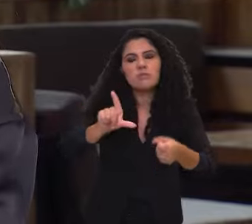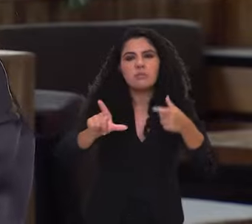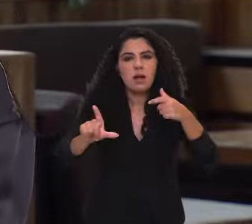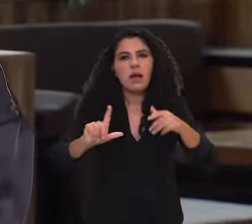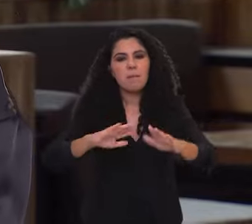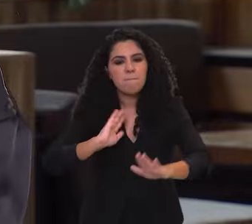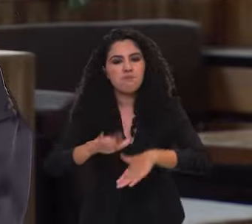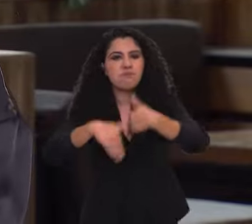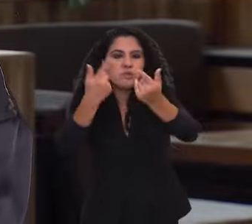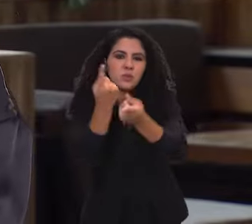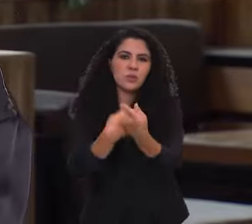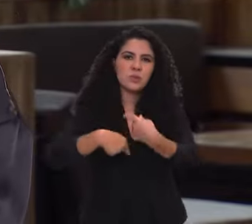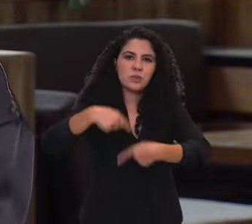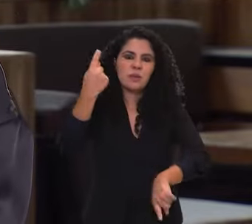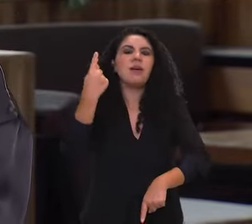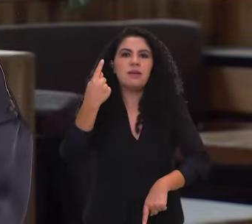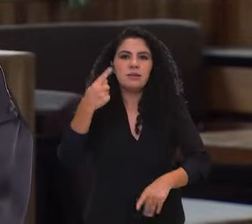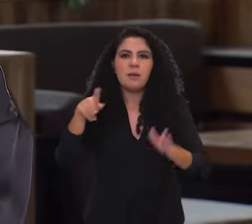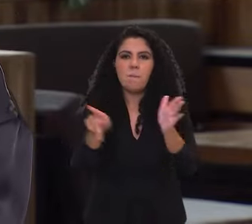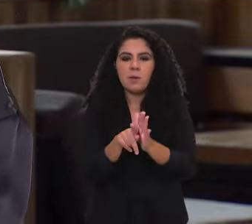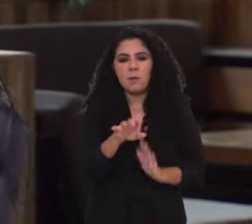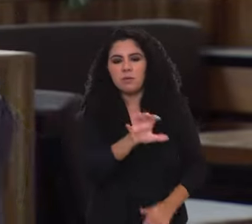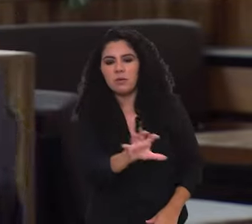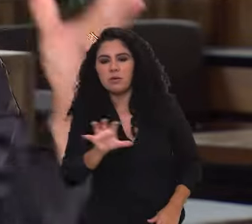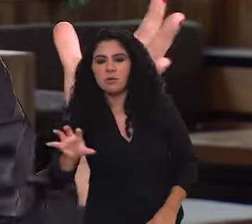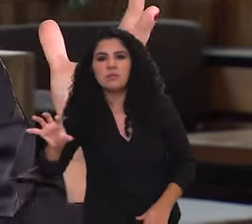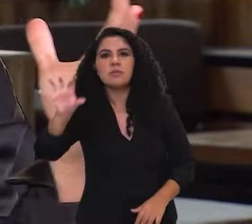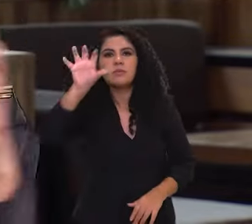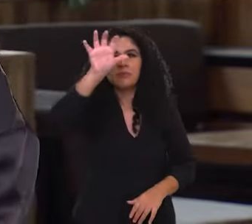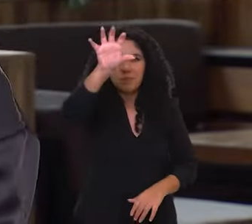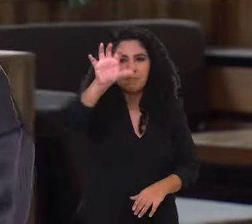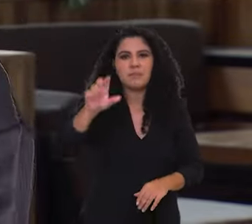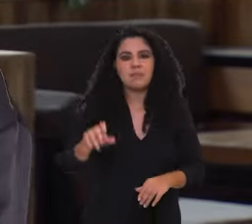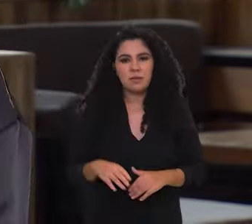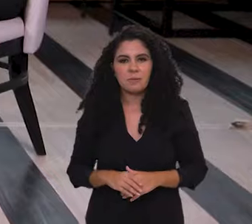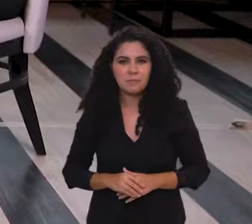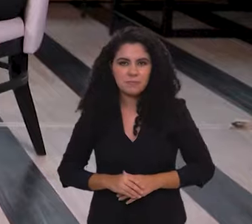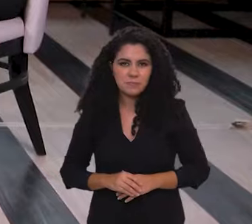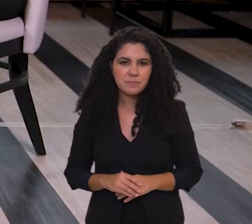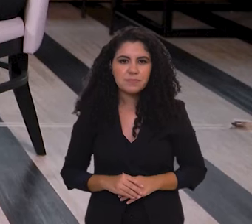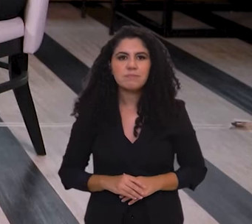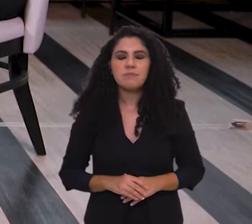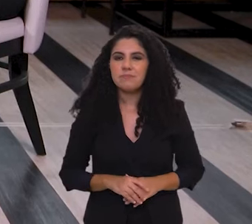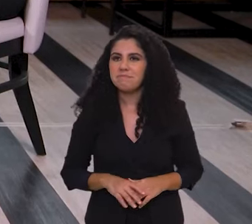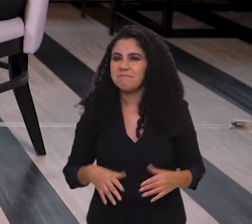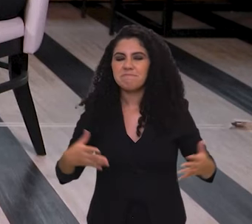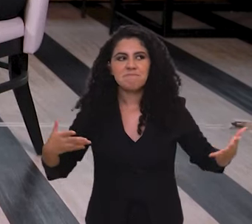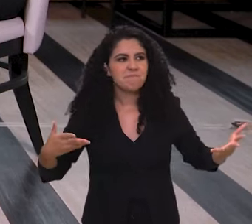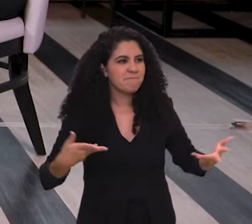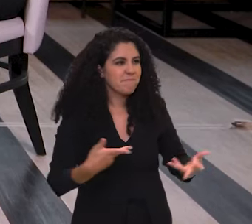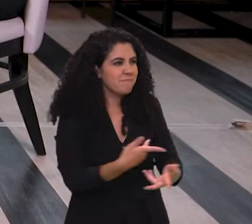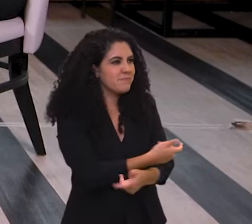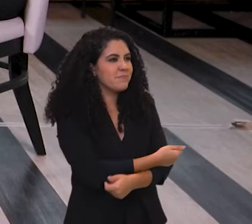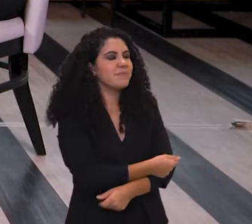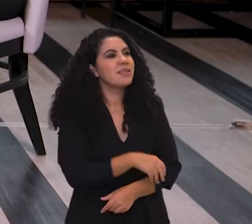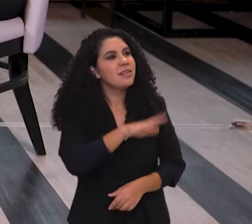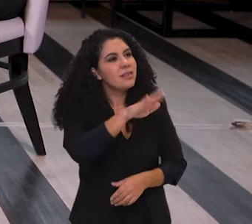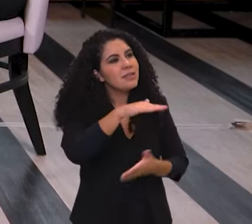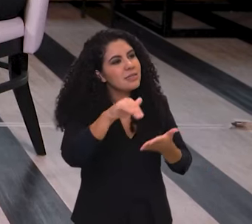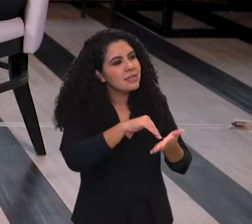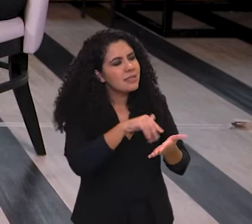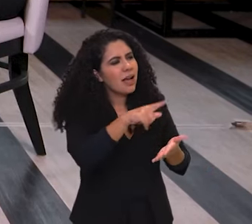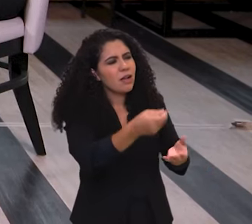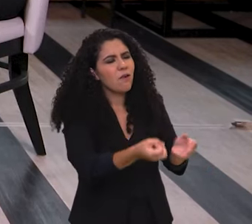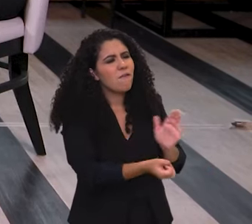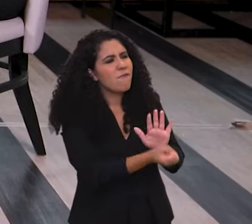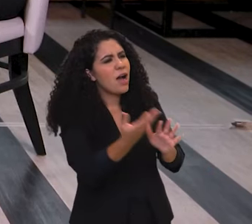segmentos é que dá o sucesso do desenvolvimento territorial e numa escala maior do desenvolvimento regional. Gerado maravilhas. Secretária, você já